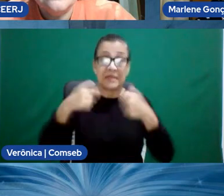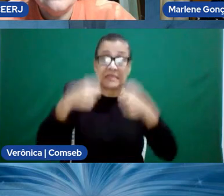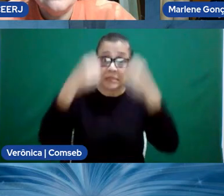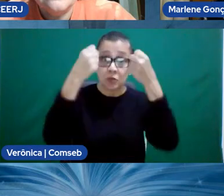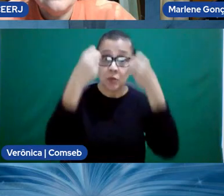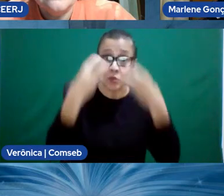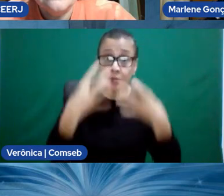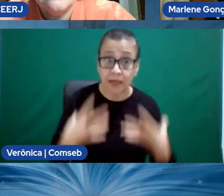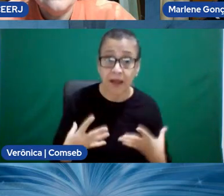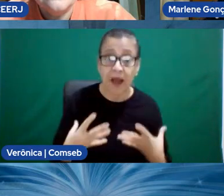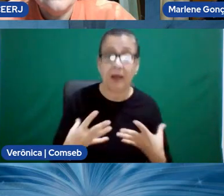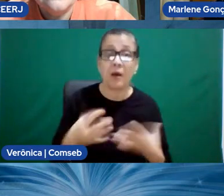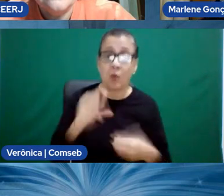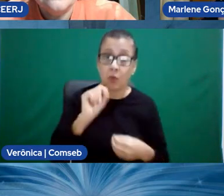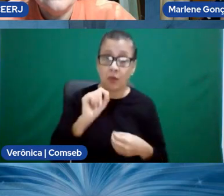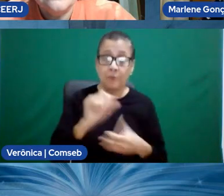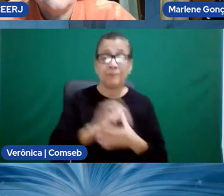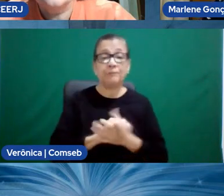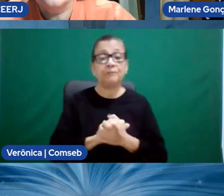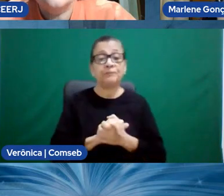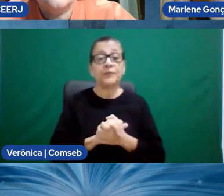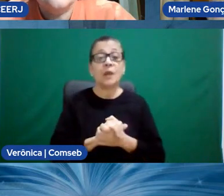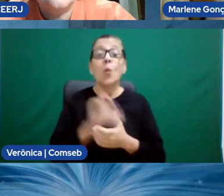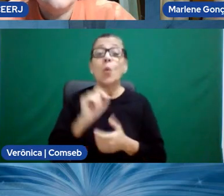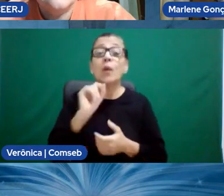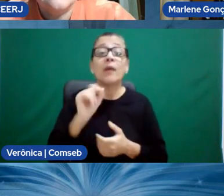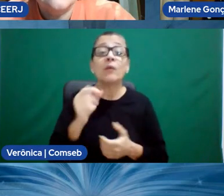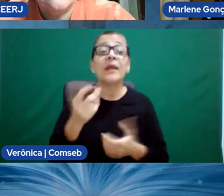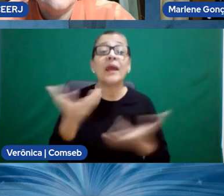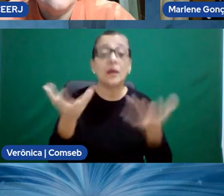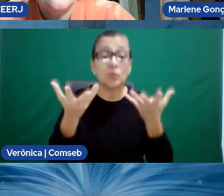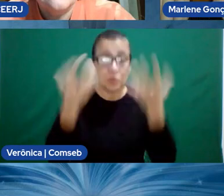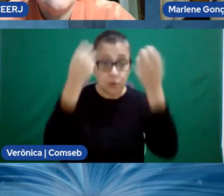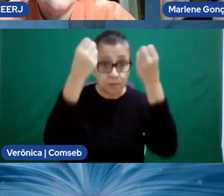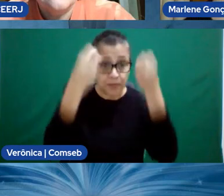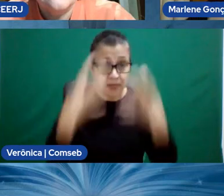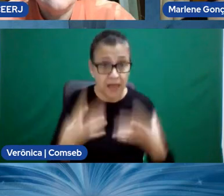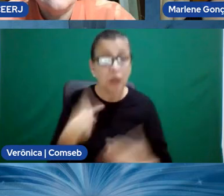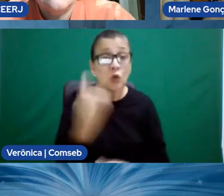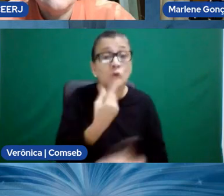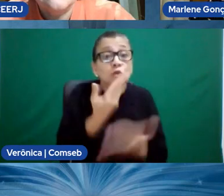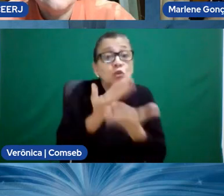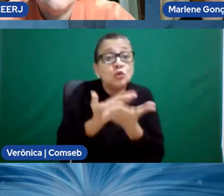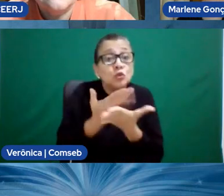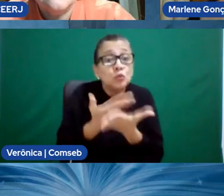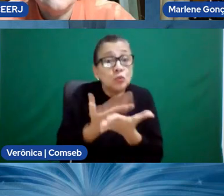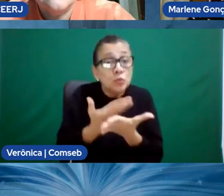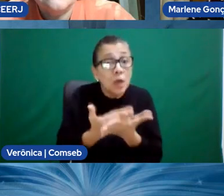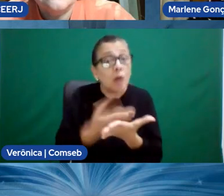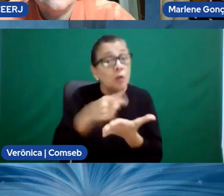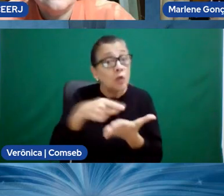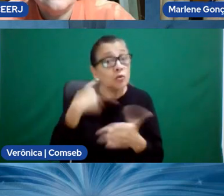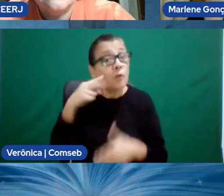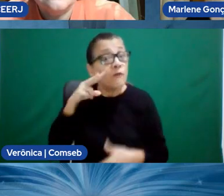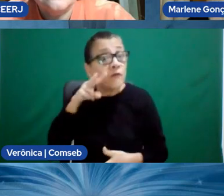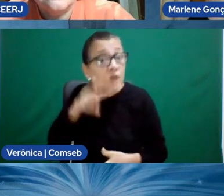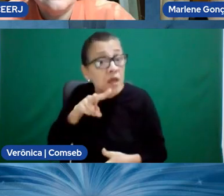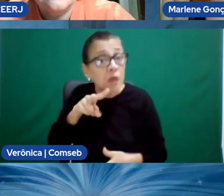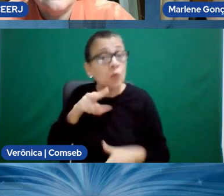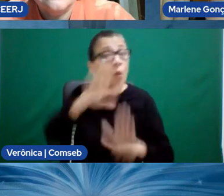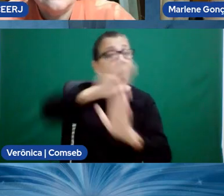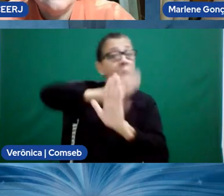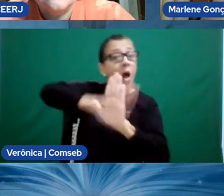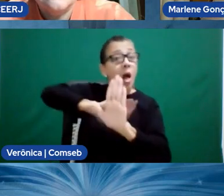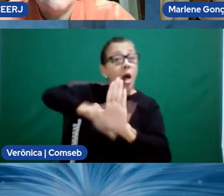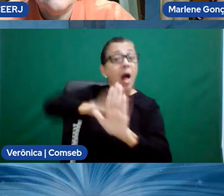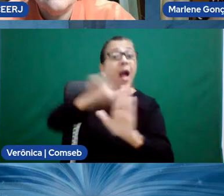aconteceu de tal maneira, mas eu não posso entender. O que eu quero dizer com isso? A gente está estudando aqui, a gente já está vendo a lógica que existe por trás disso, a